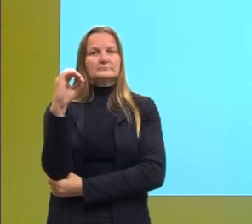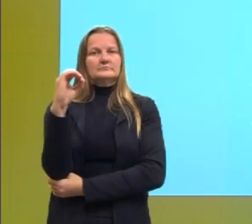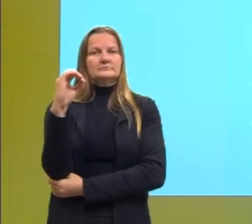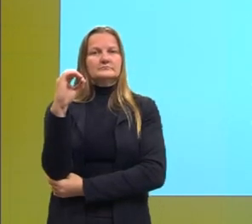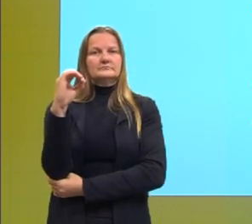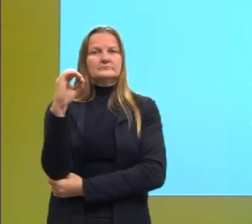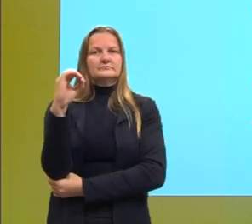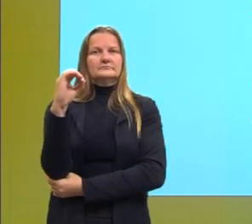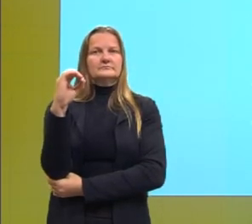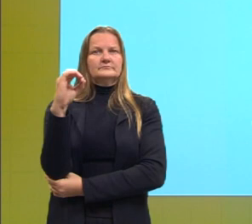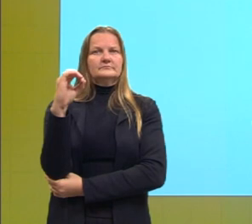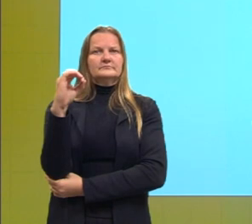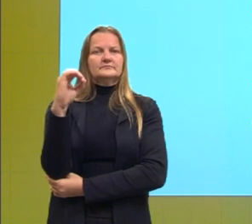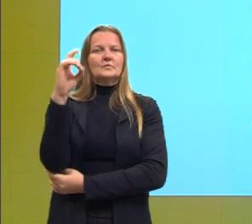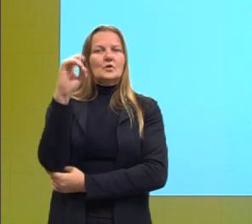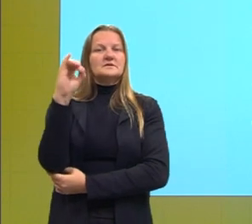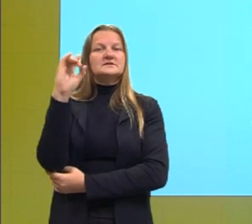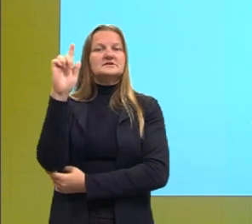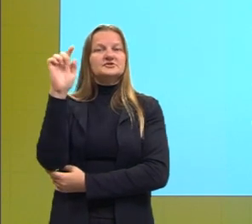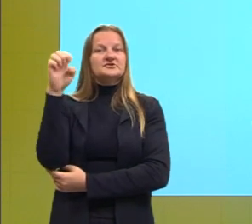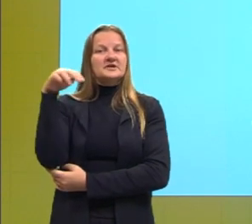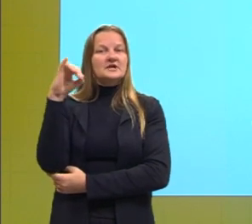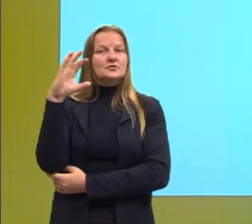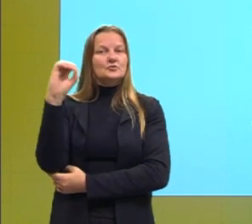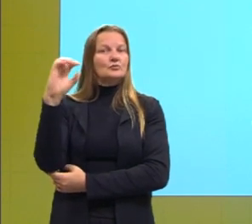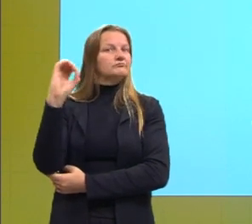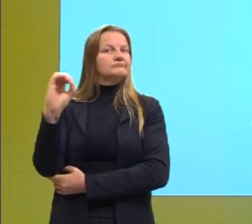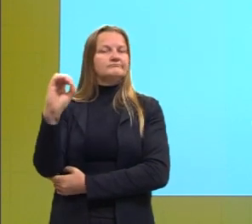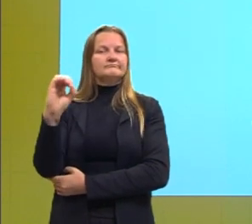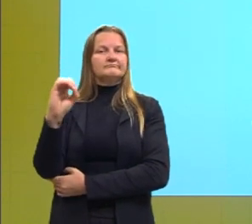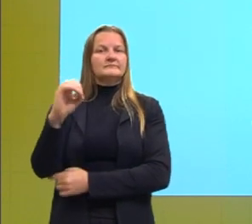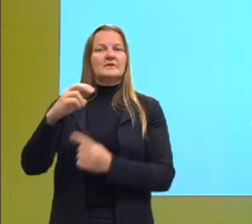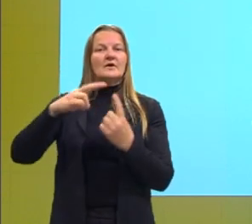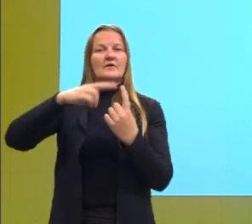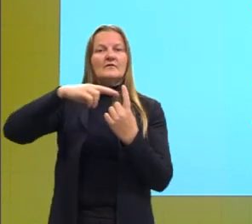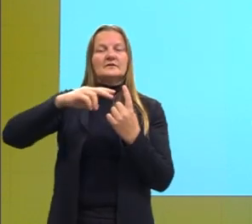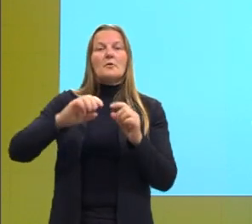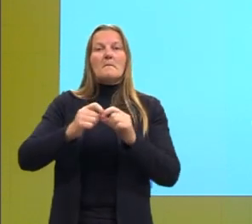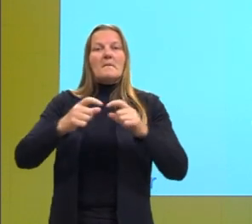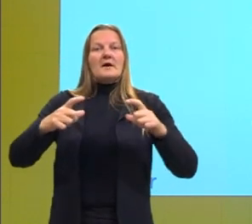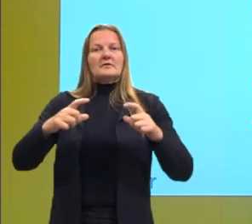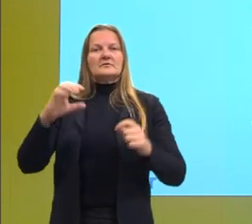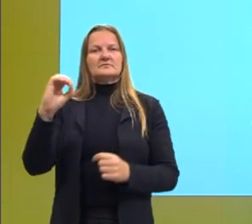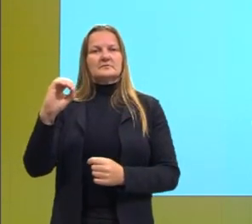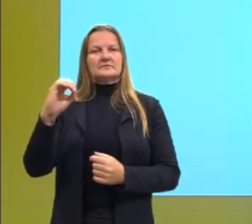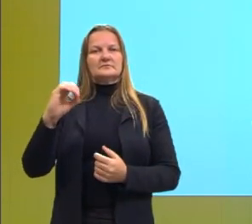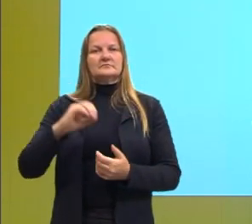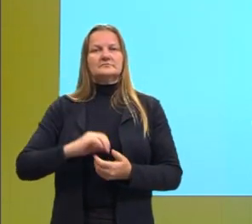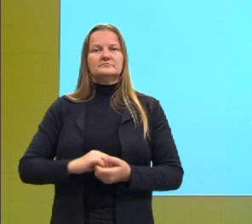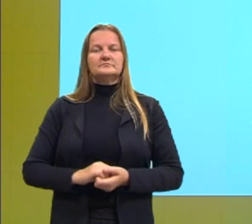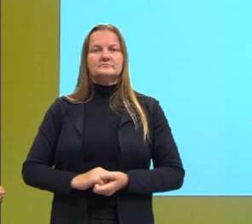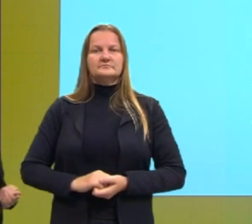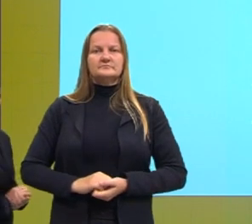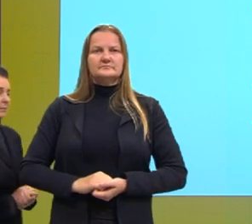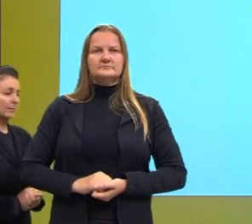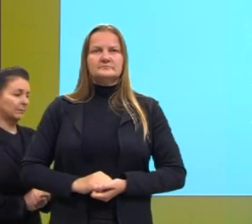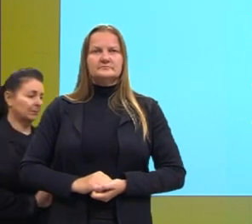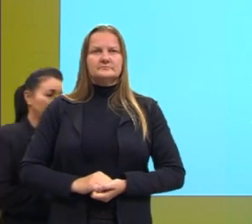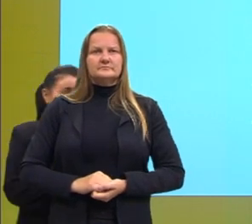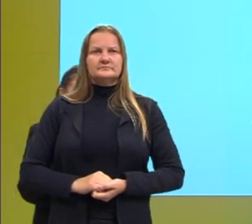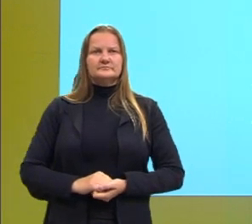do elemento químico oxigênio a variação de entalpia é maior do que zero Então o que é para dar uma